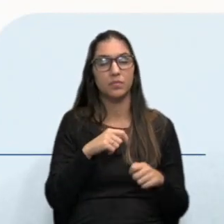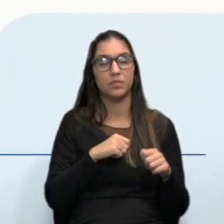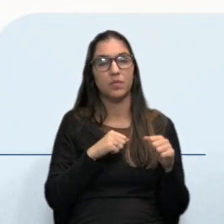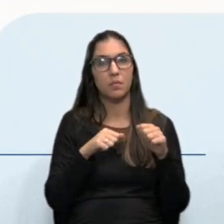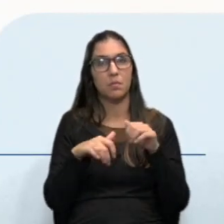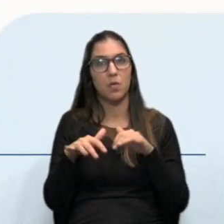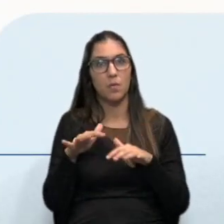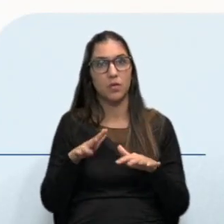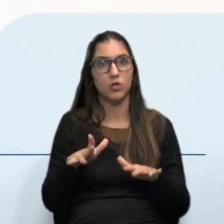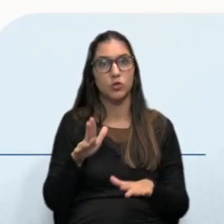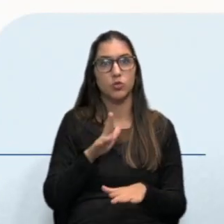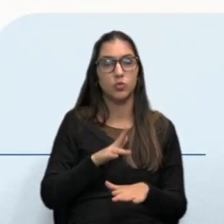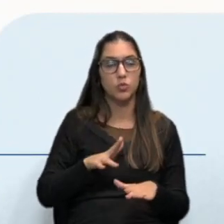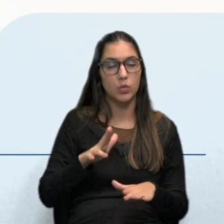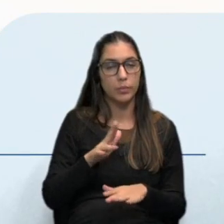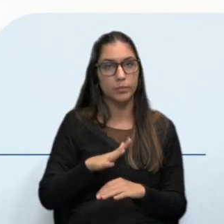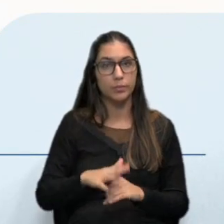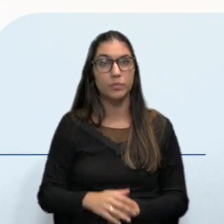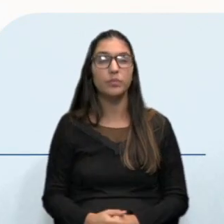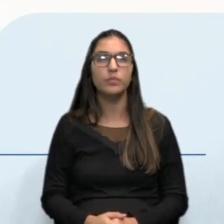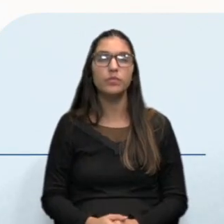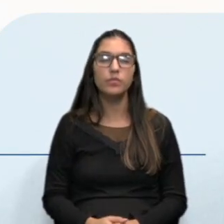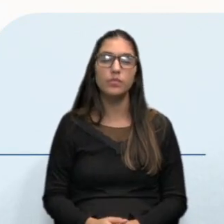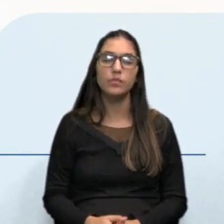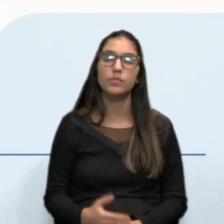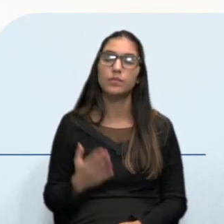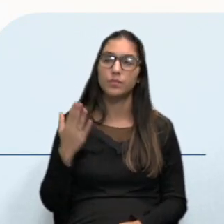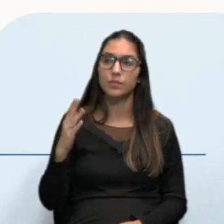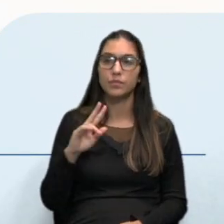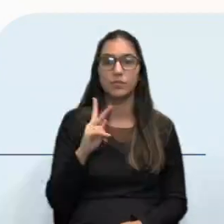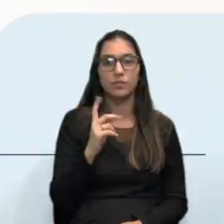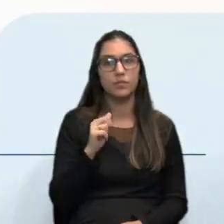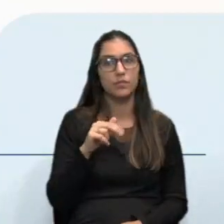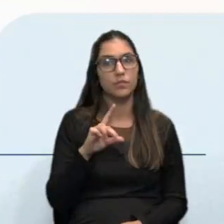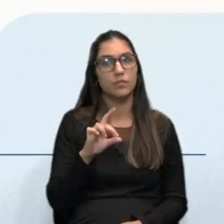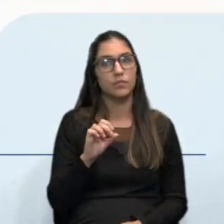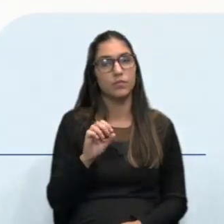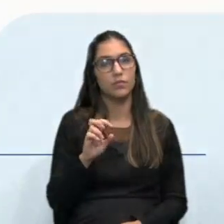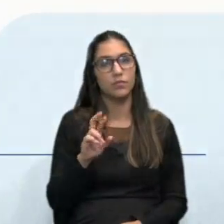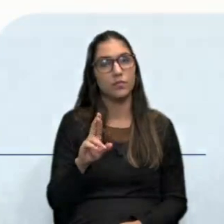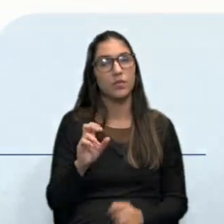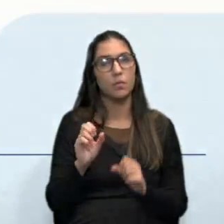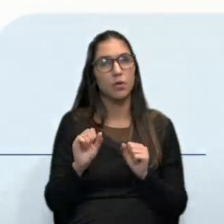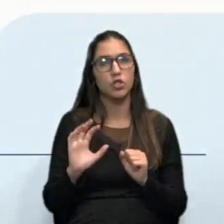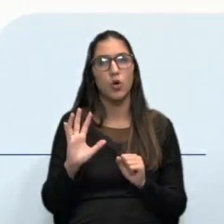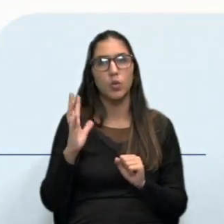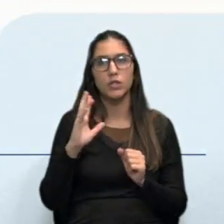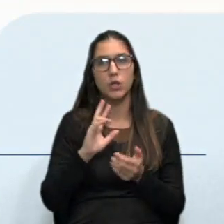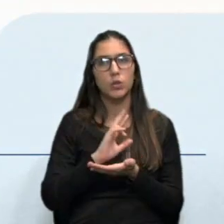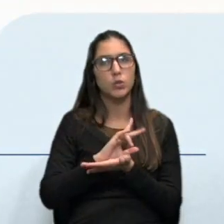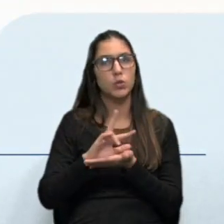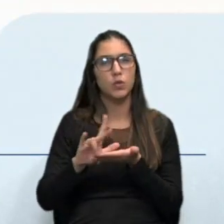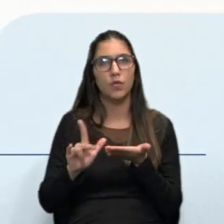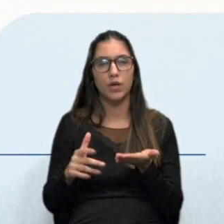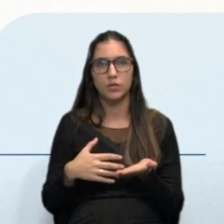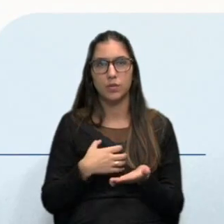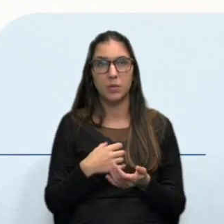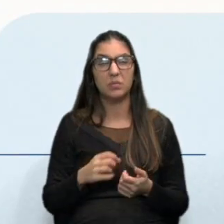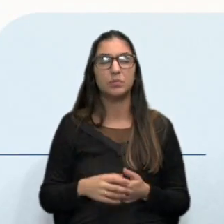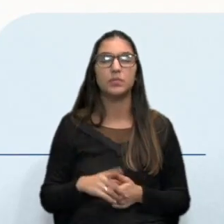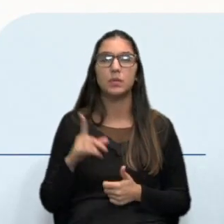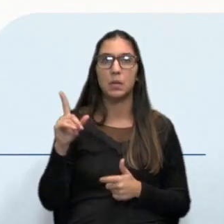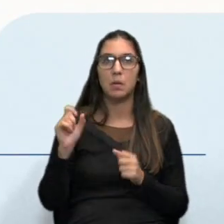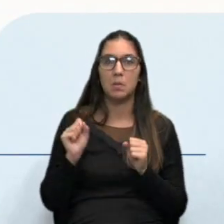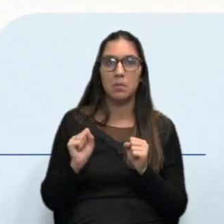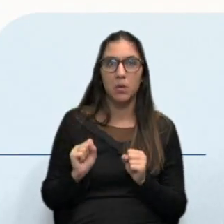mobilidade do usuário. E esse handover, ele pode acontecer de diversas maneiras. Ele